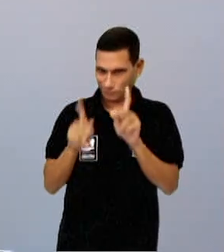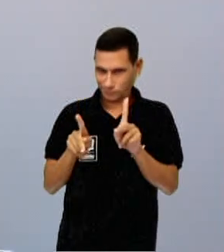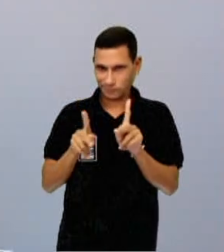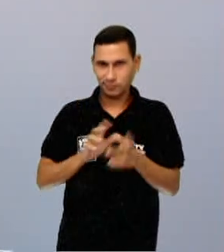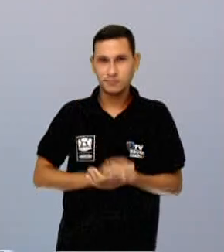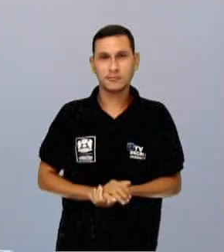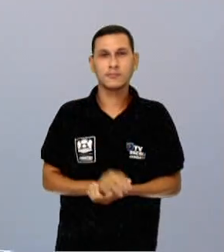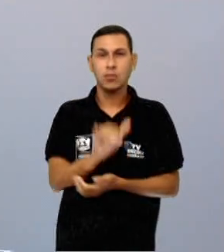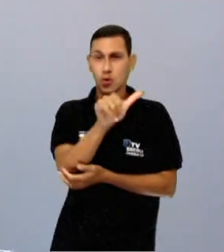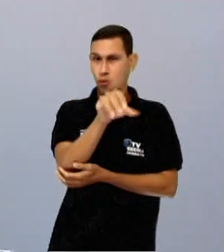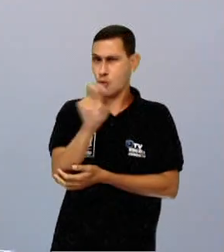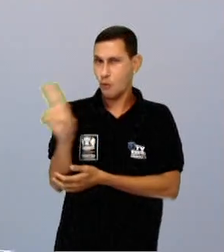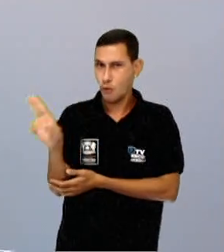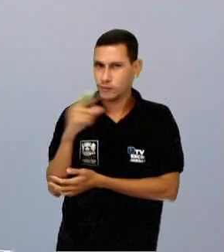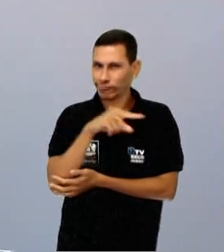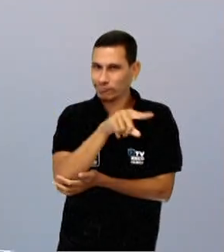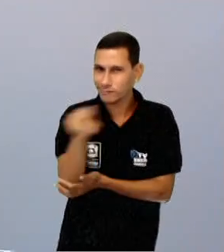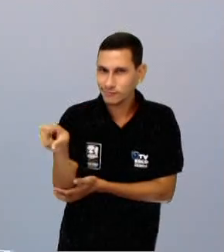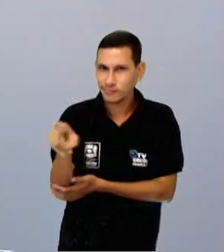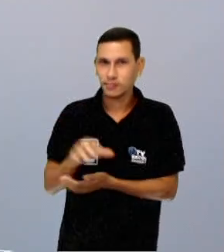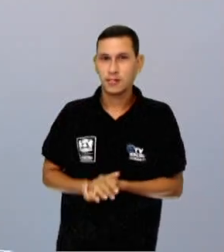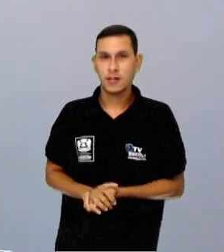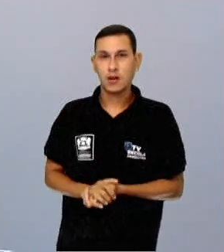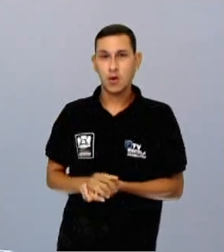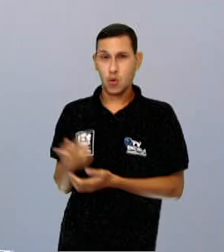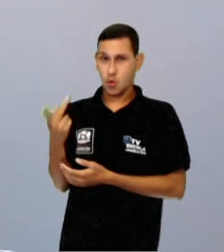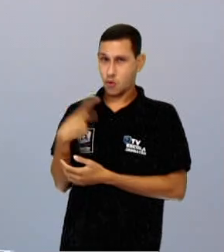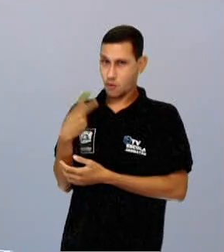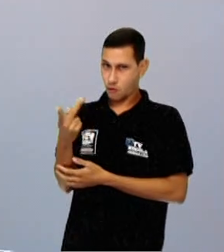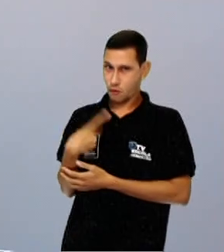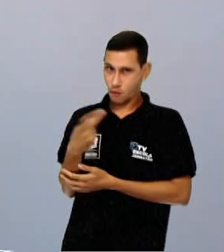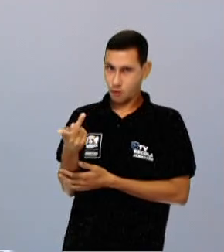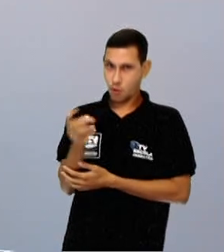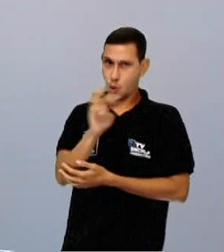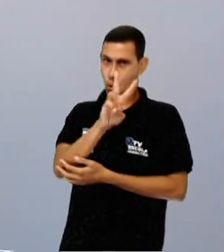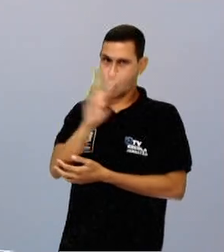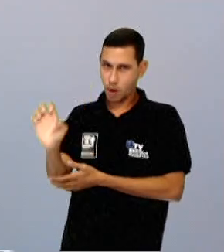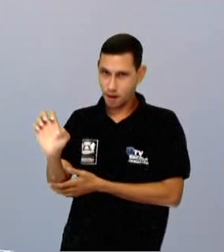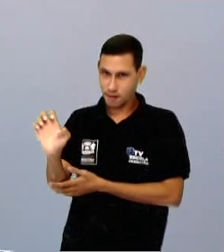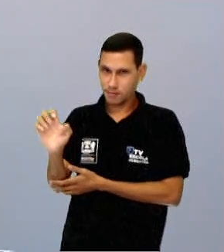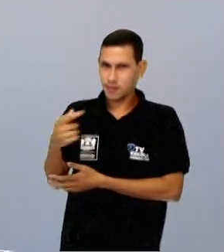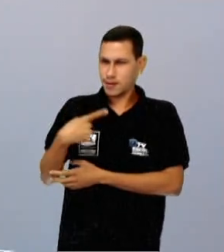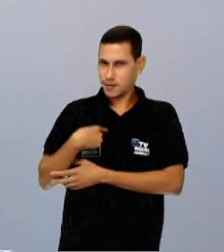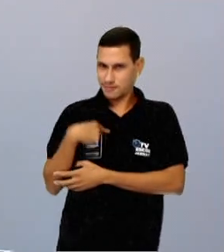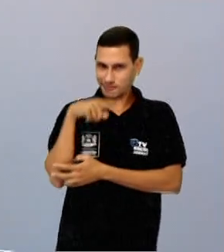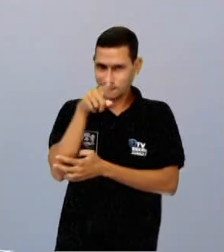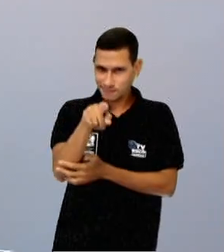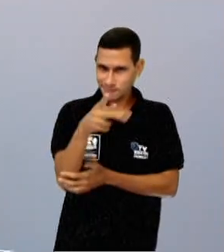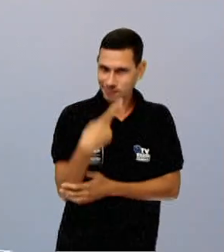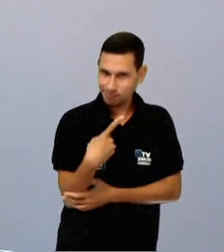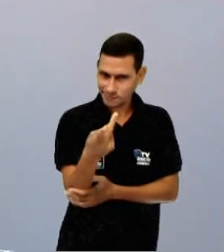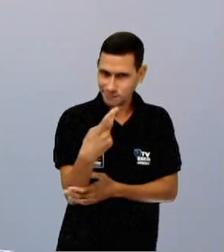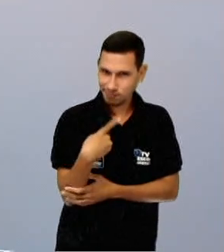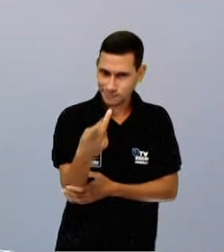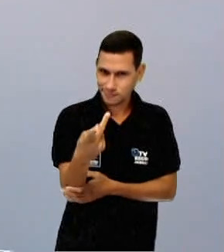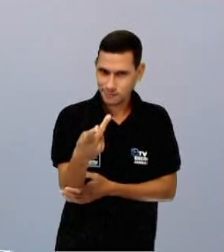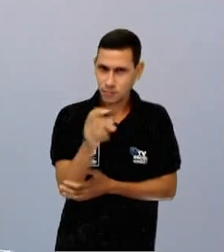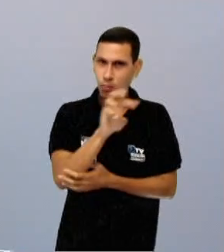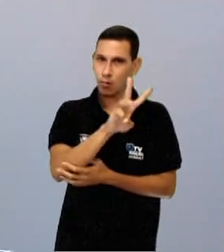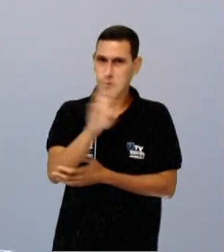bom you we quando envolve eu e você